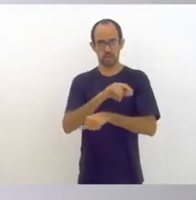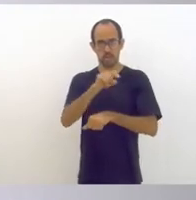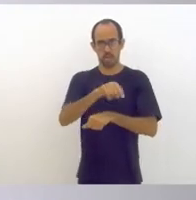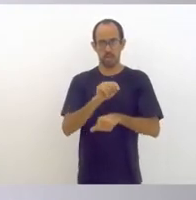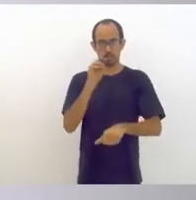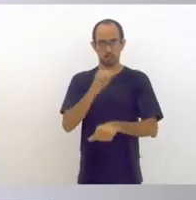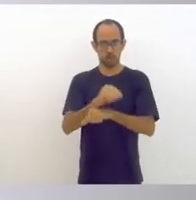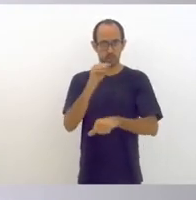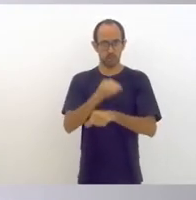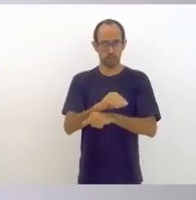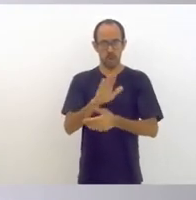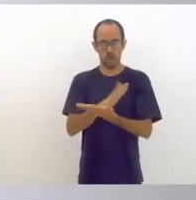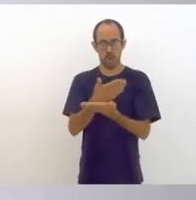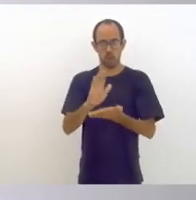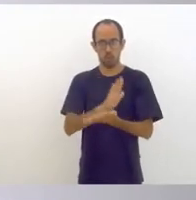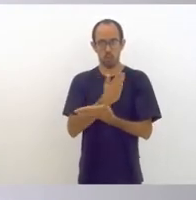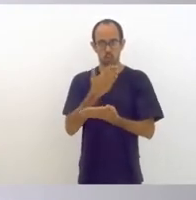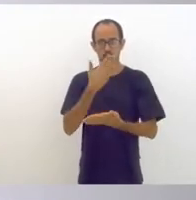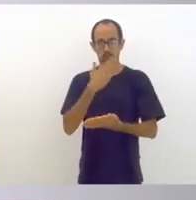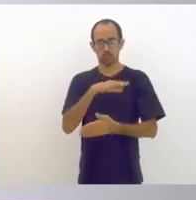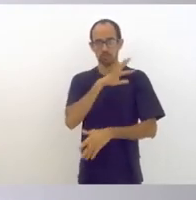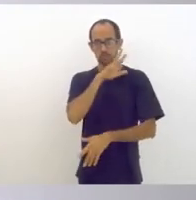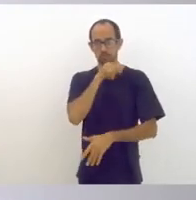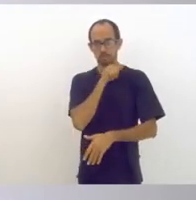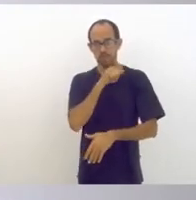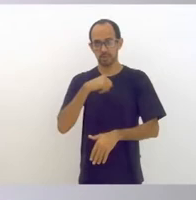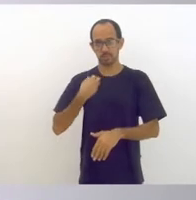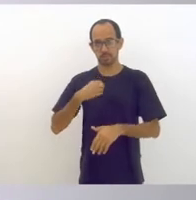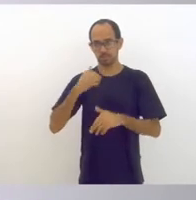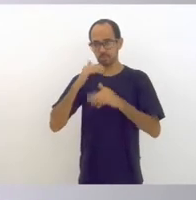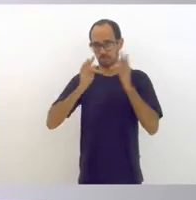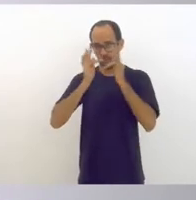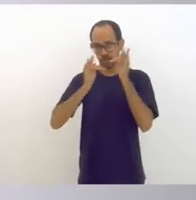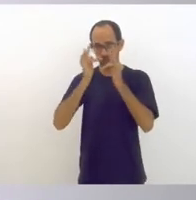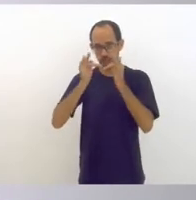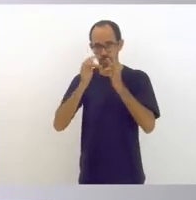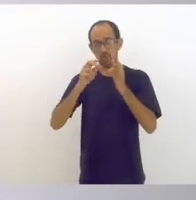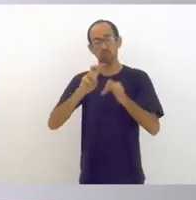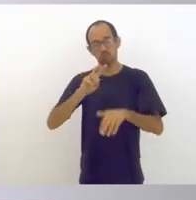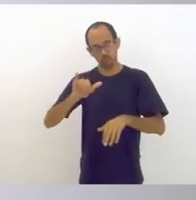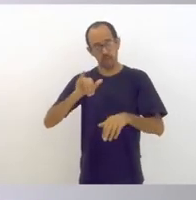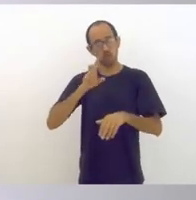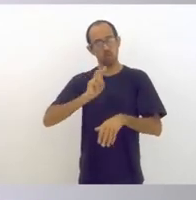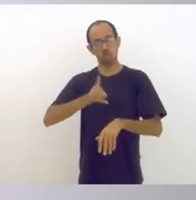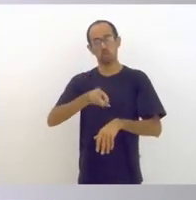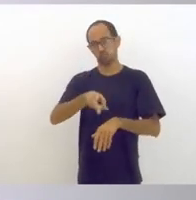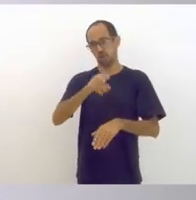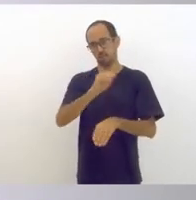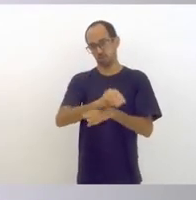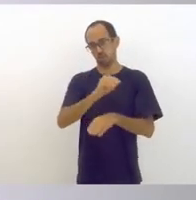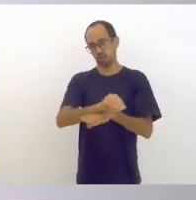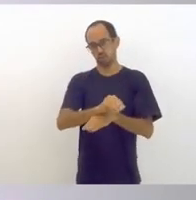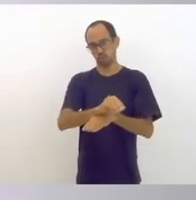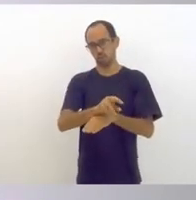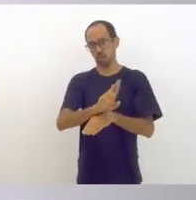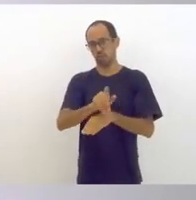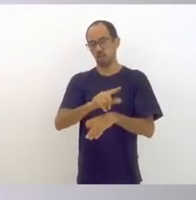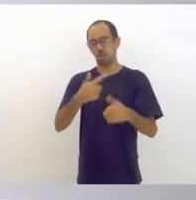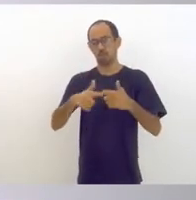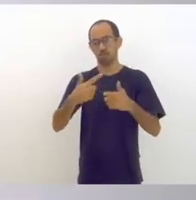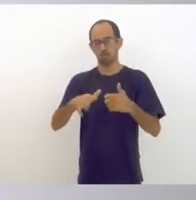proteger determinadas espécies que vão continuar sendo protegidas com essa reclassificação, e não é um problema, a gente tem